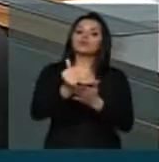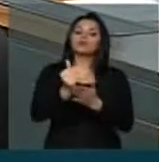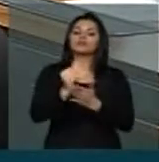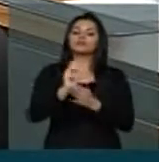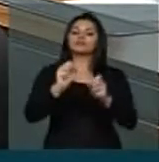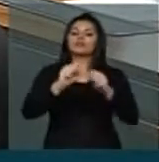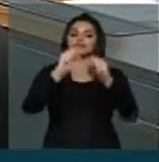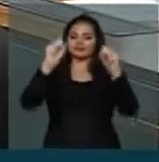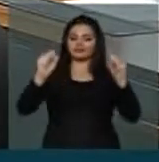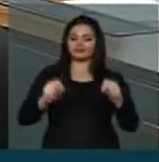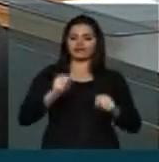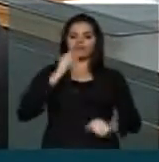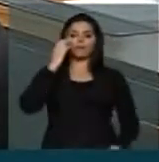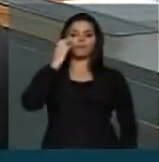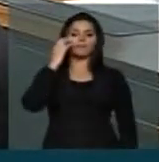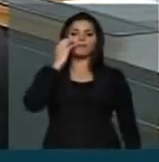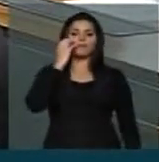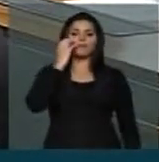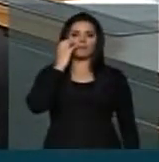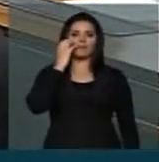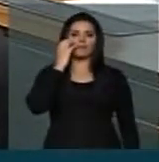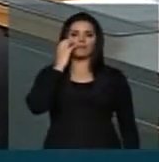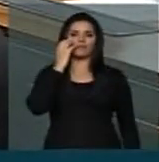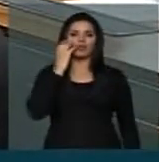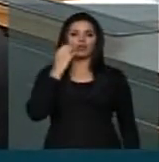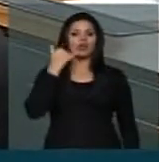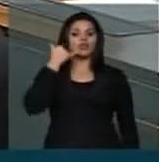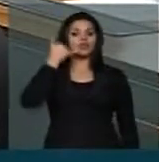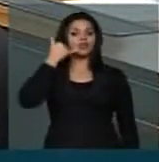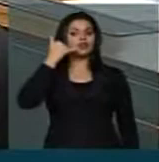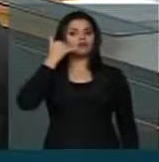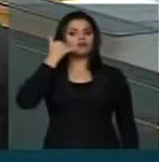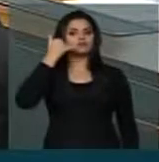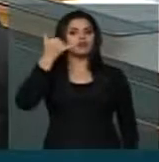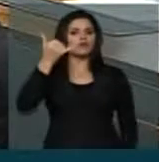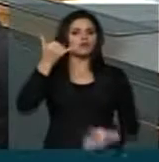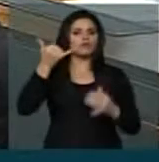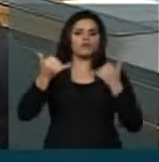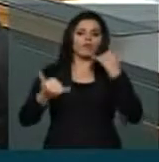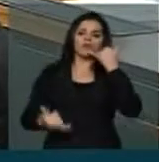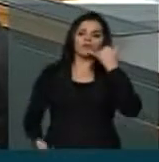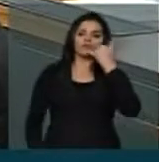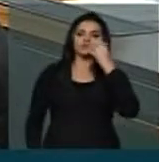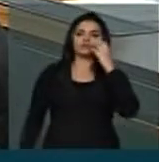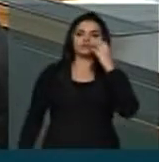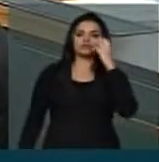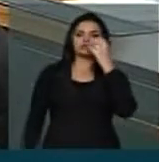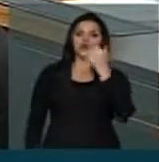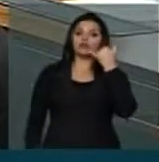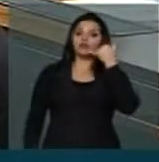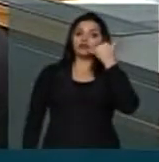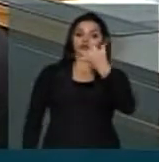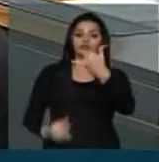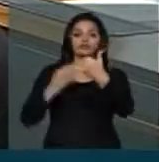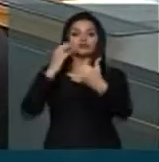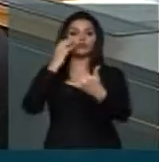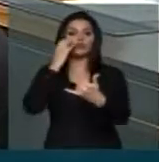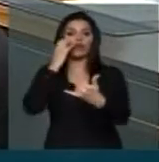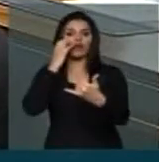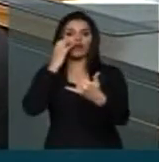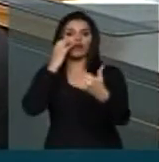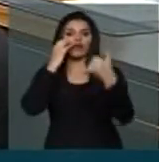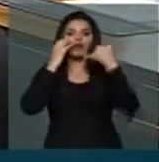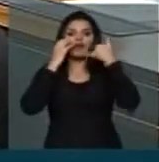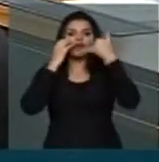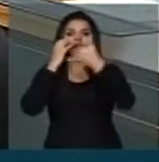móvel celular, a ligação gerada da chamada para o celular ou ligada de um telefone fixo para o celular tinha uma tarifa